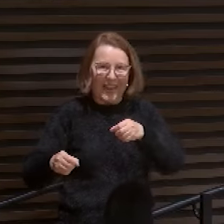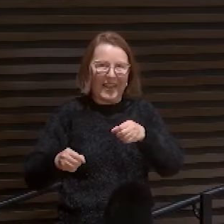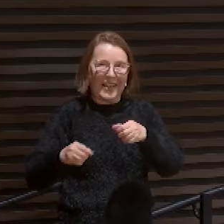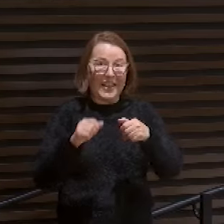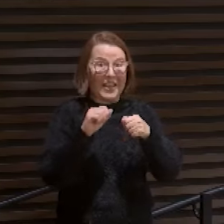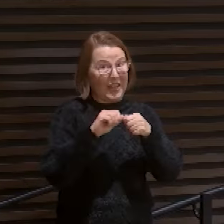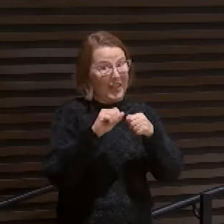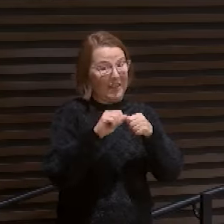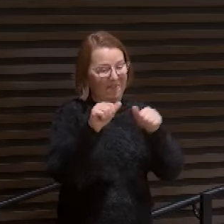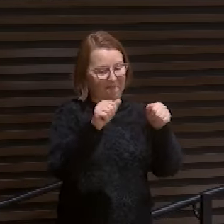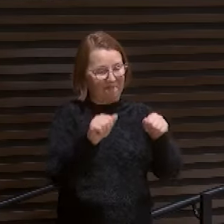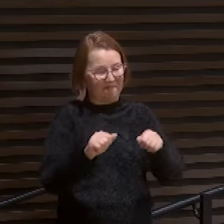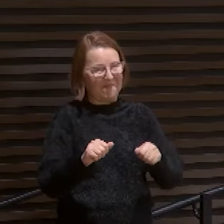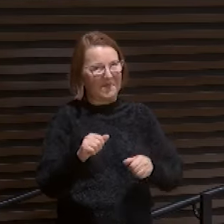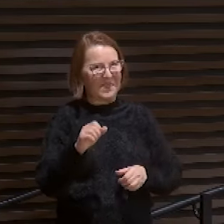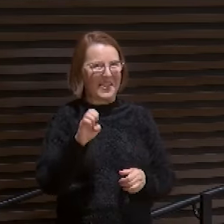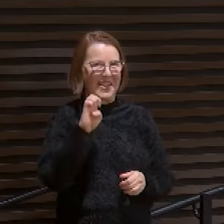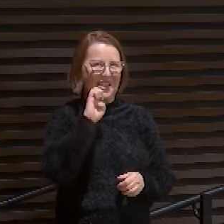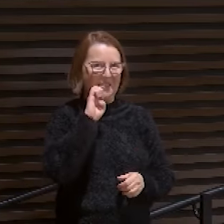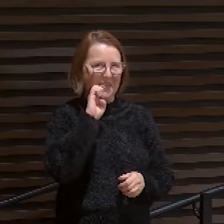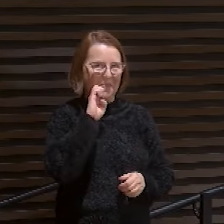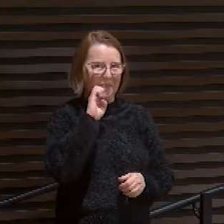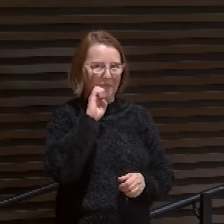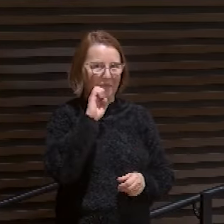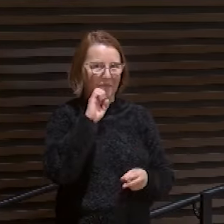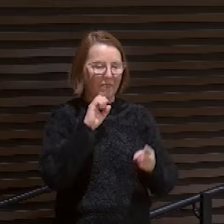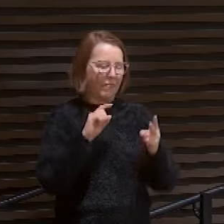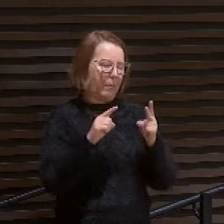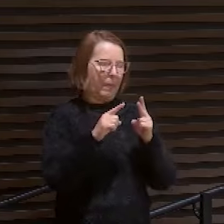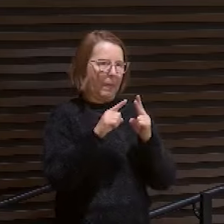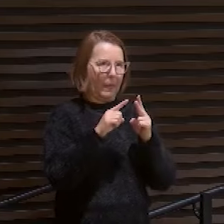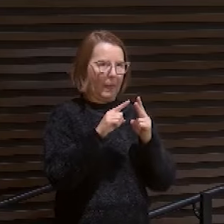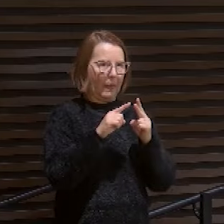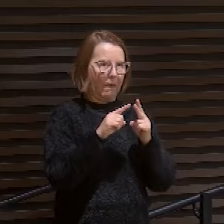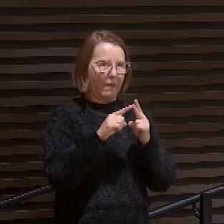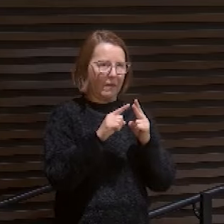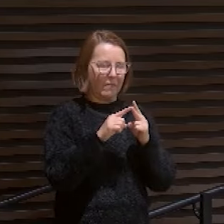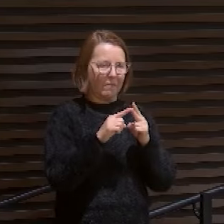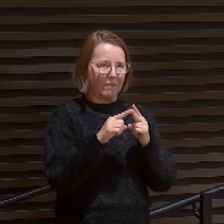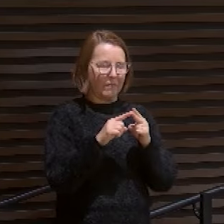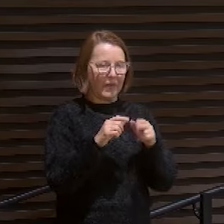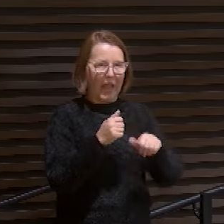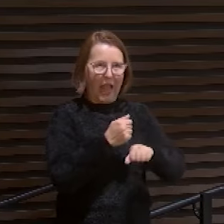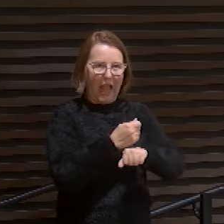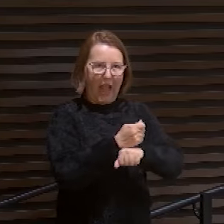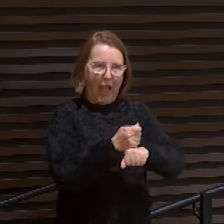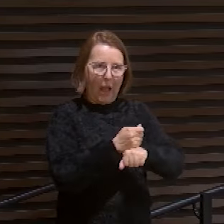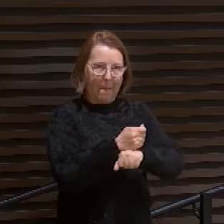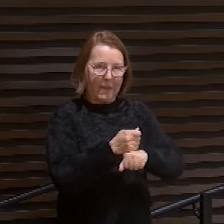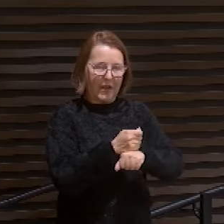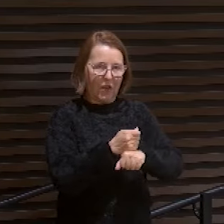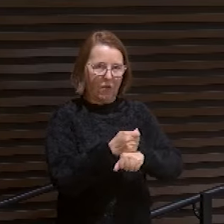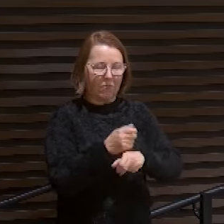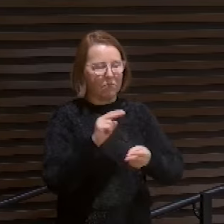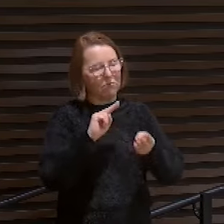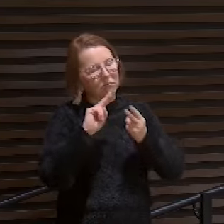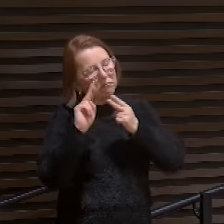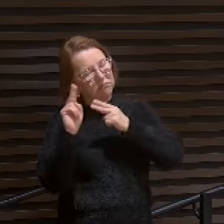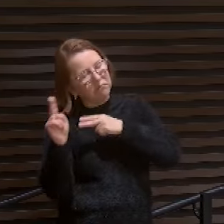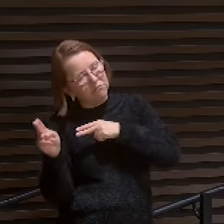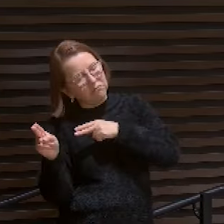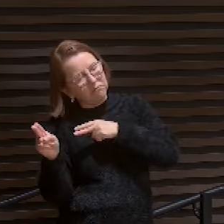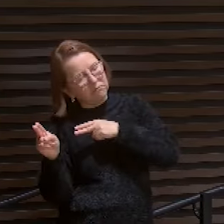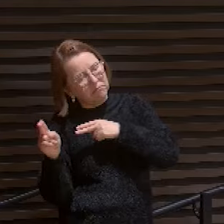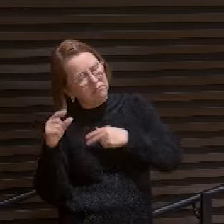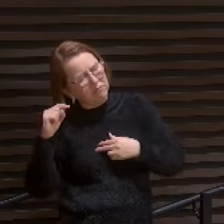Eva. Ele aparece aqui quando Abraão dorme um